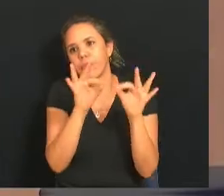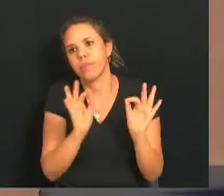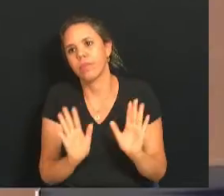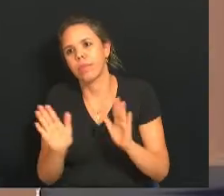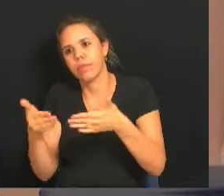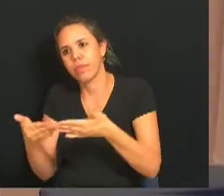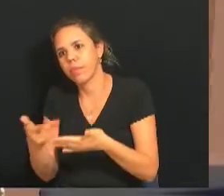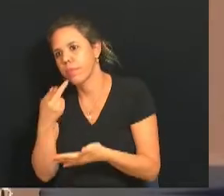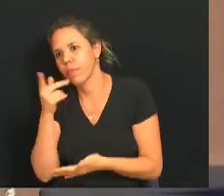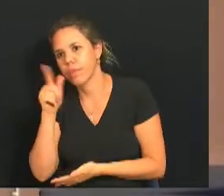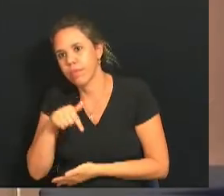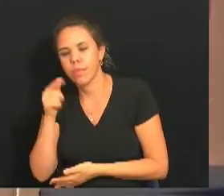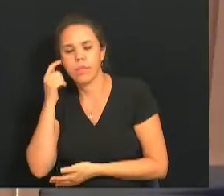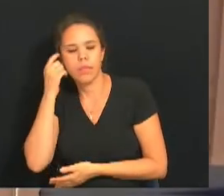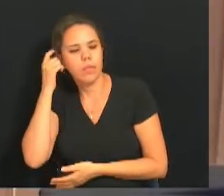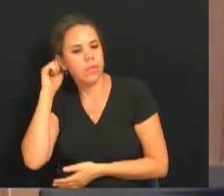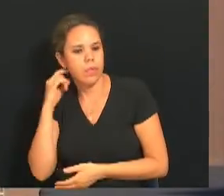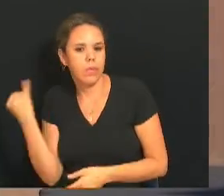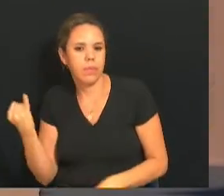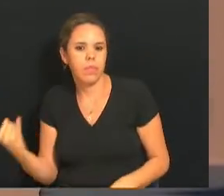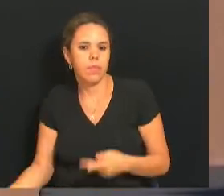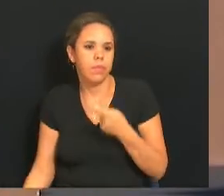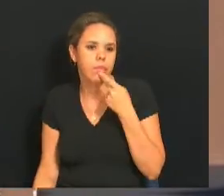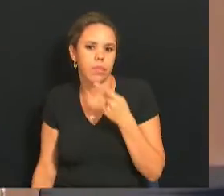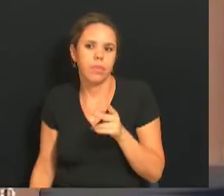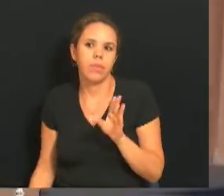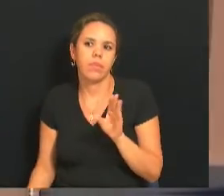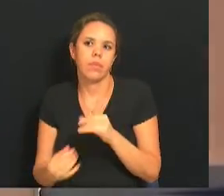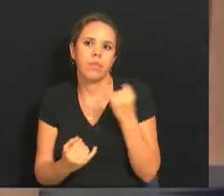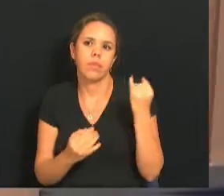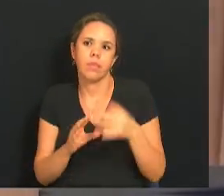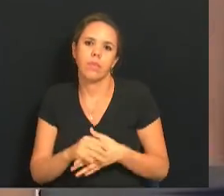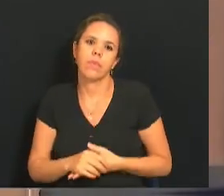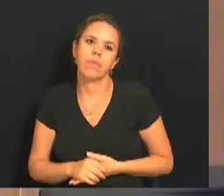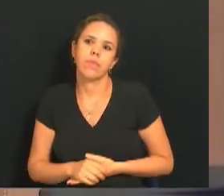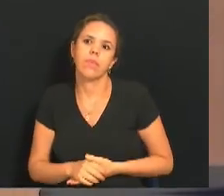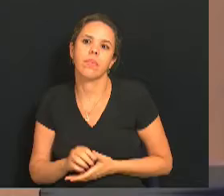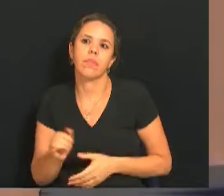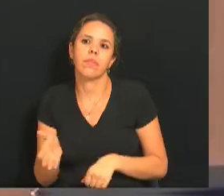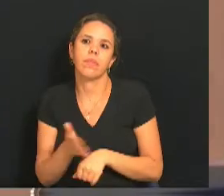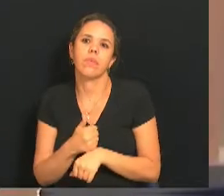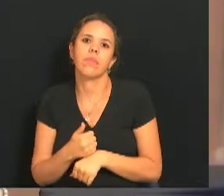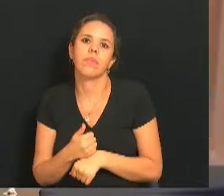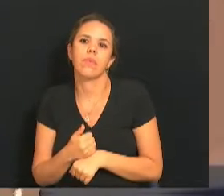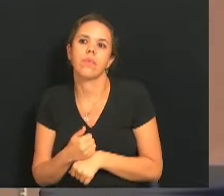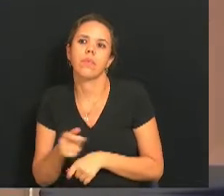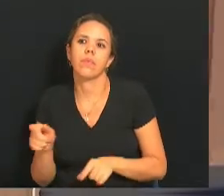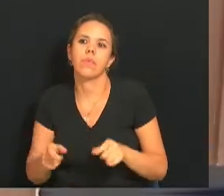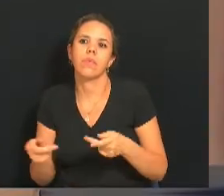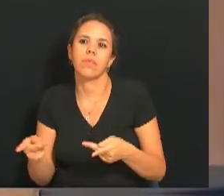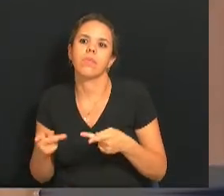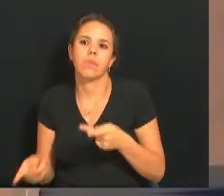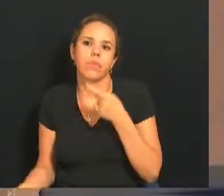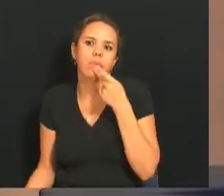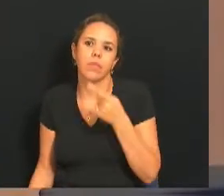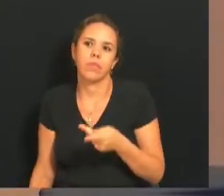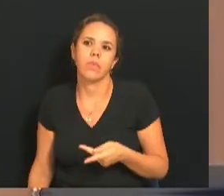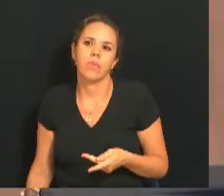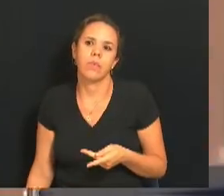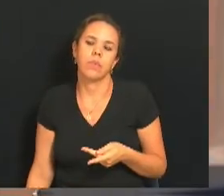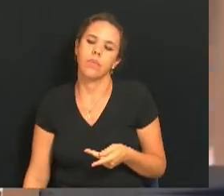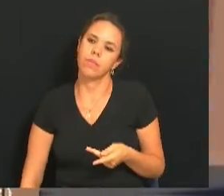que considerar mais importante e fundamental no debate. Mas antes dos convidados